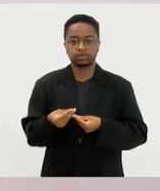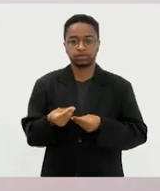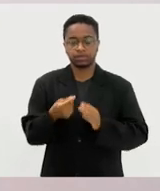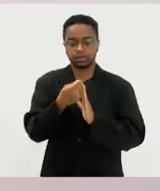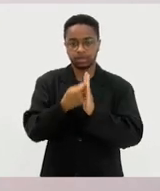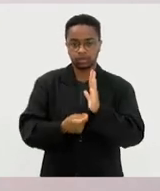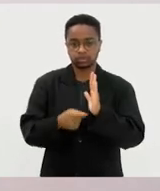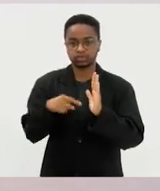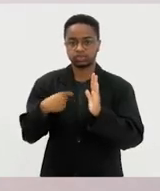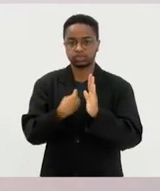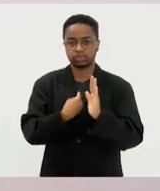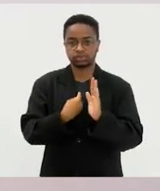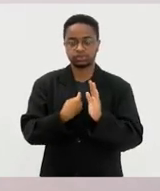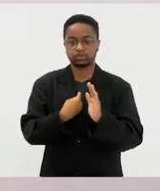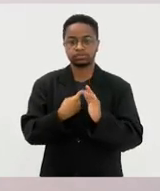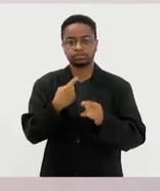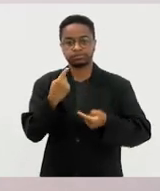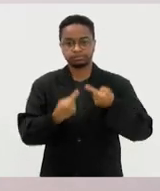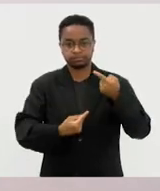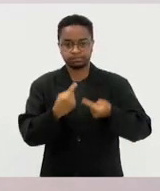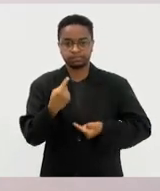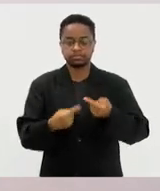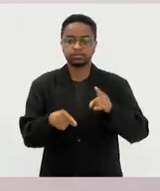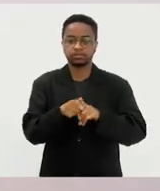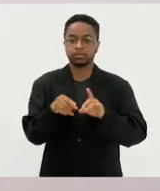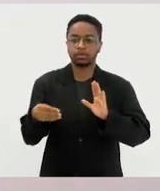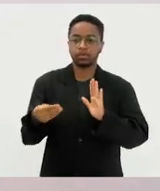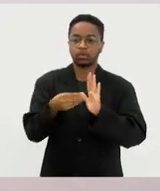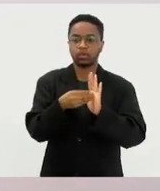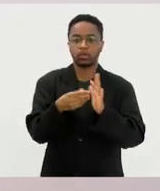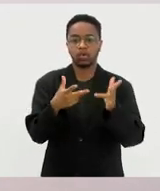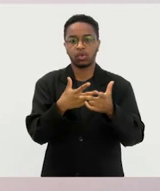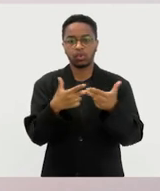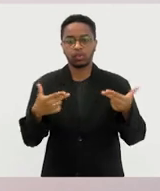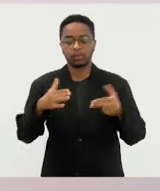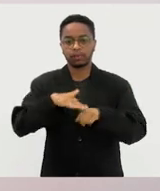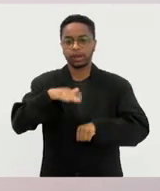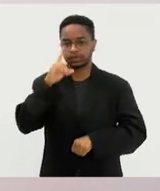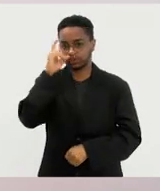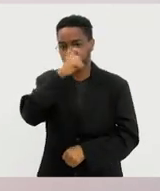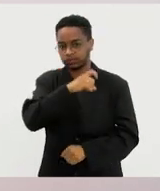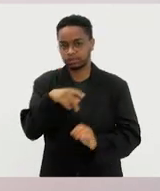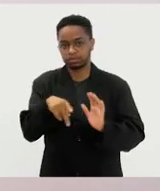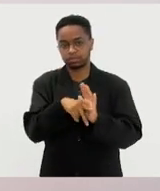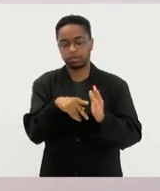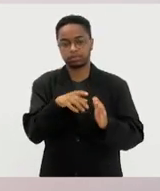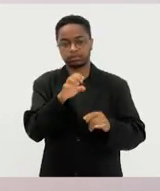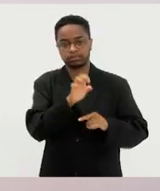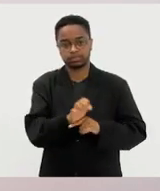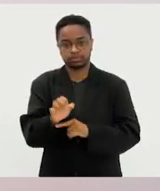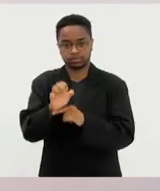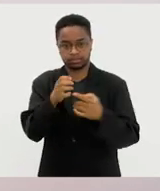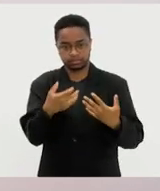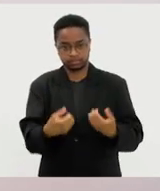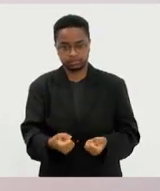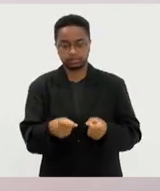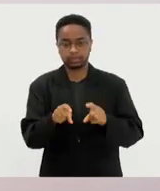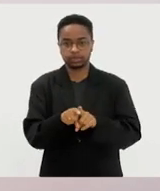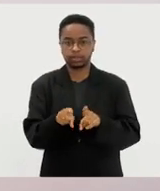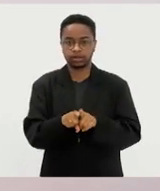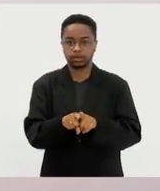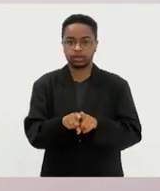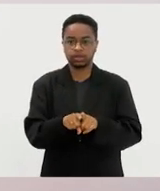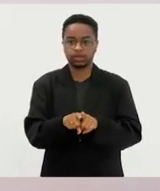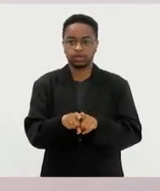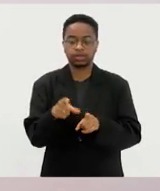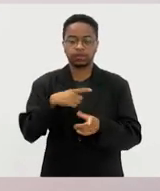para a gente fazer uma crítica, nós rebatemos, colocamos os pontos que são mais complicados para os estados aderirem. E assim,